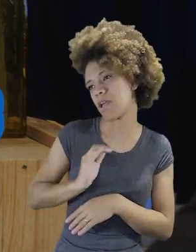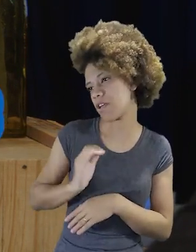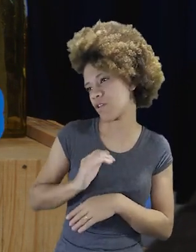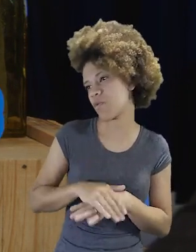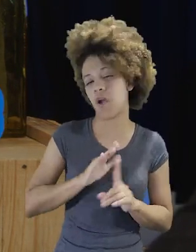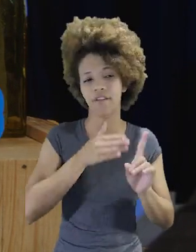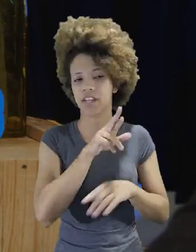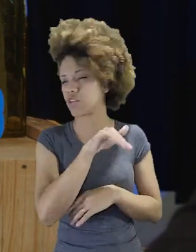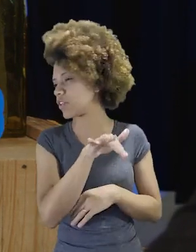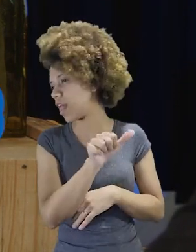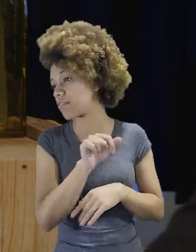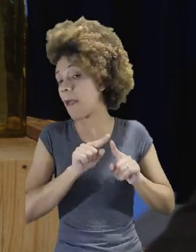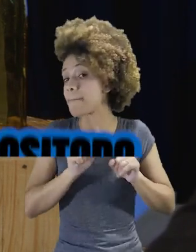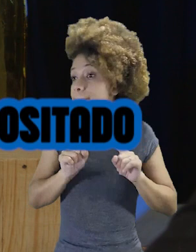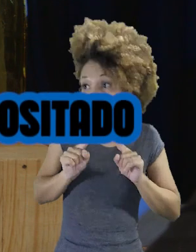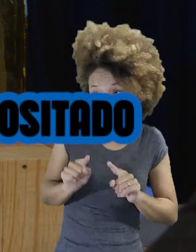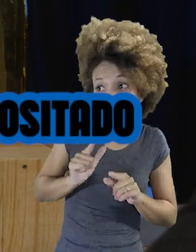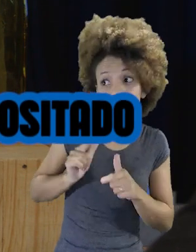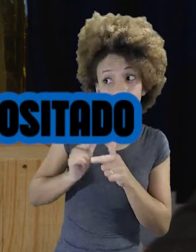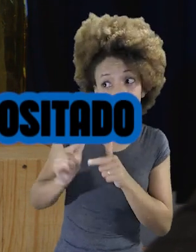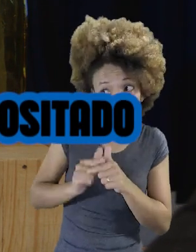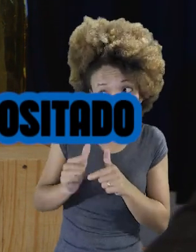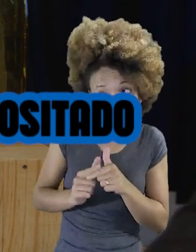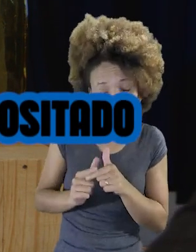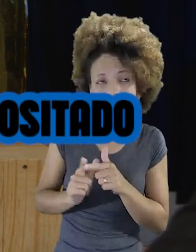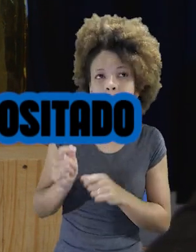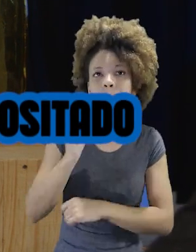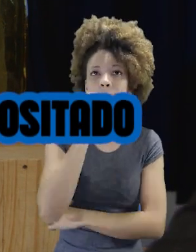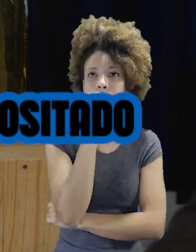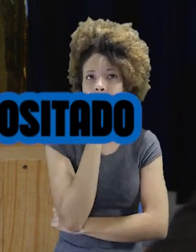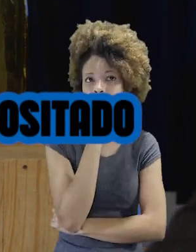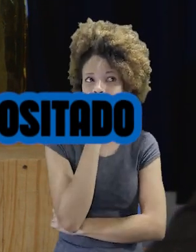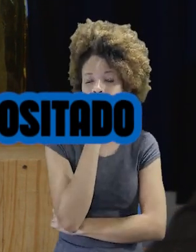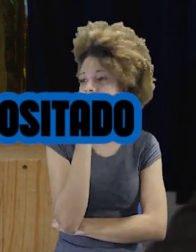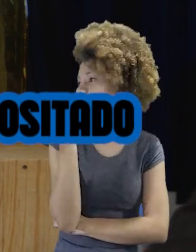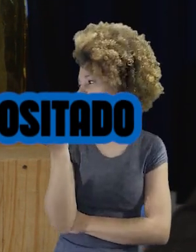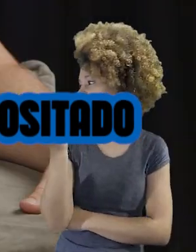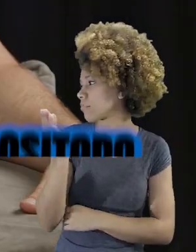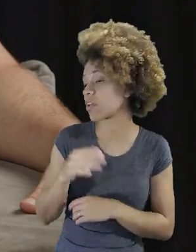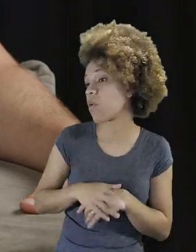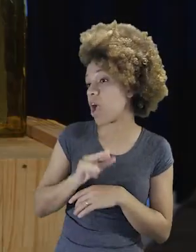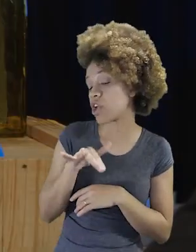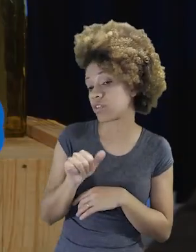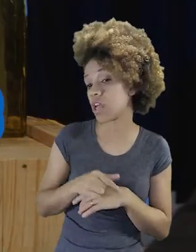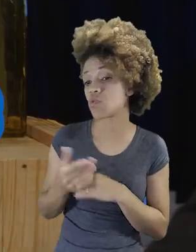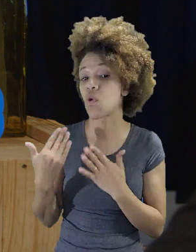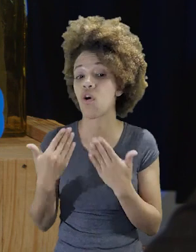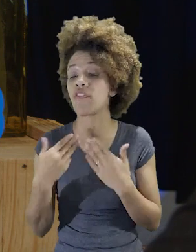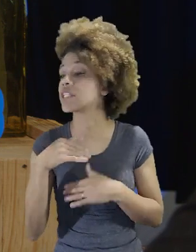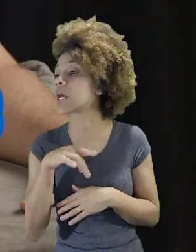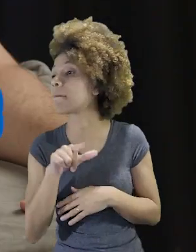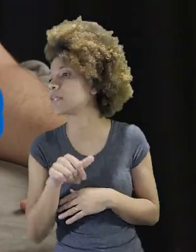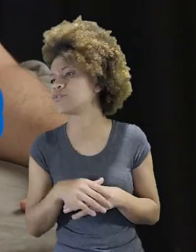problema as pessoas adoravam dizer o Racionais eles não conversam com a mídia eu lembro disso não